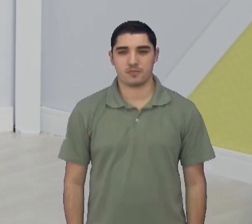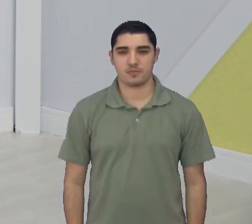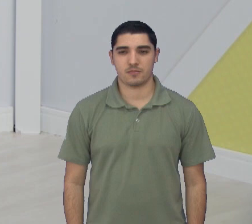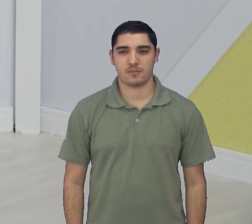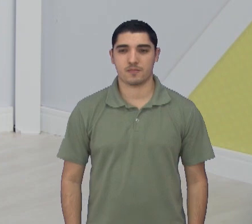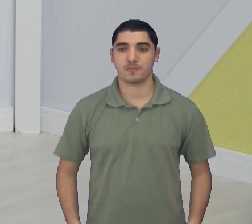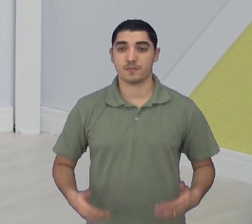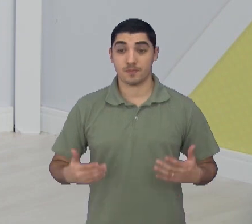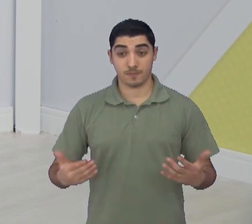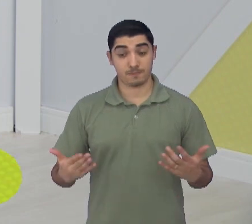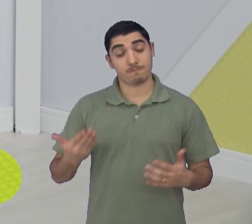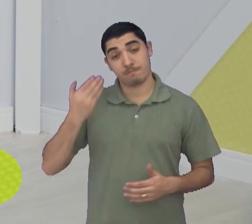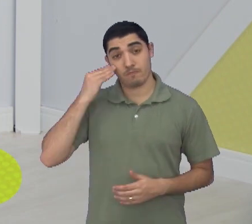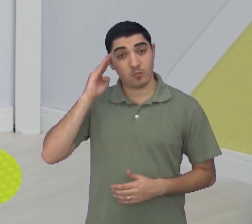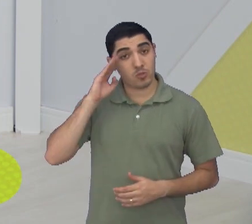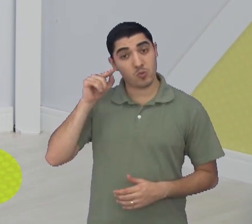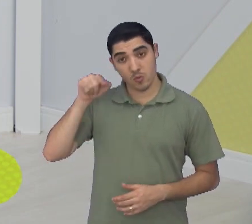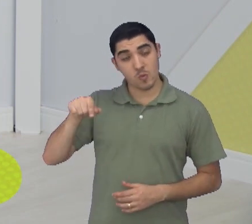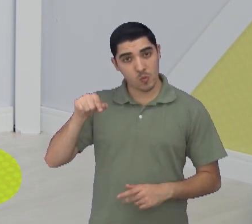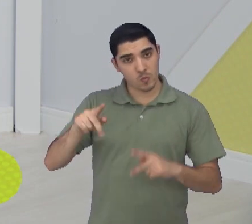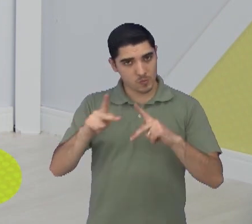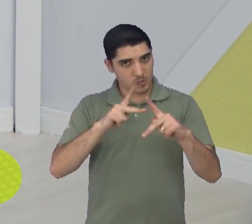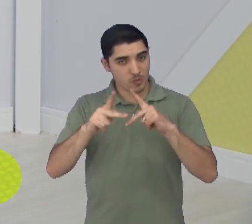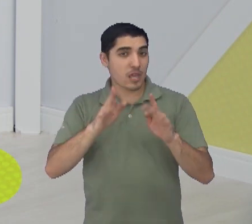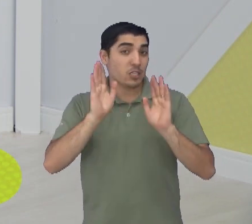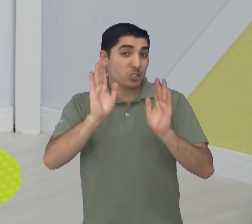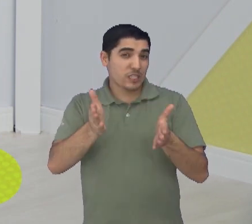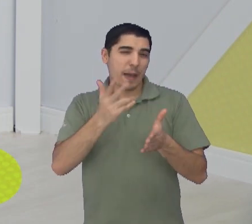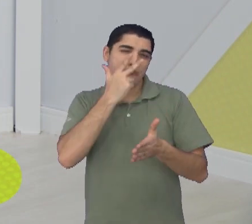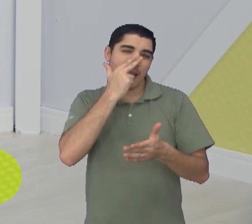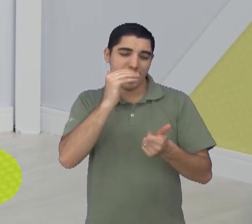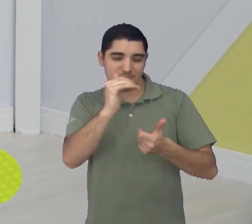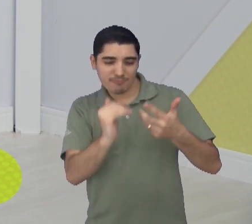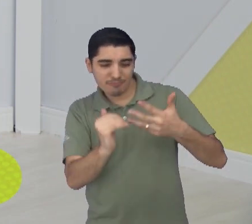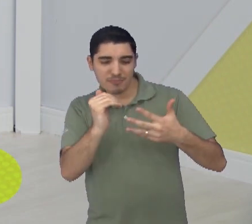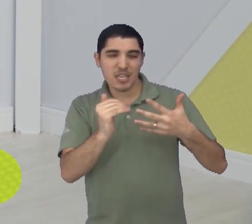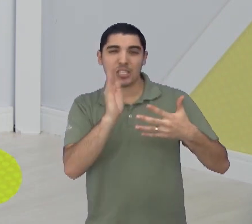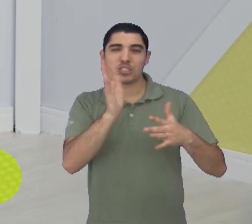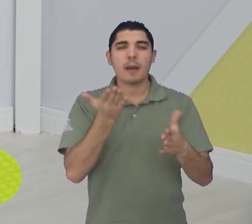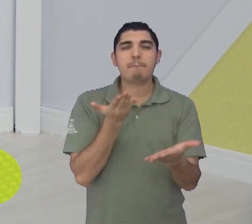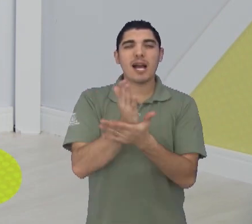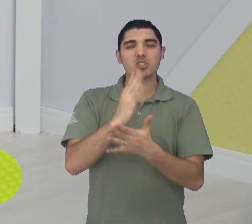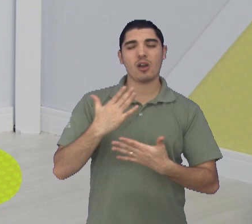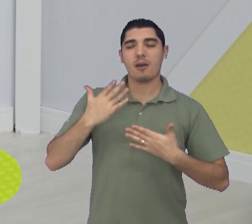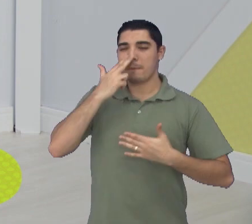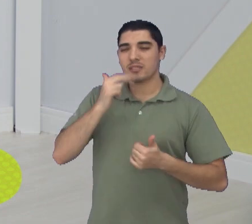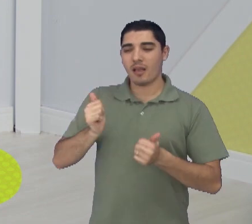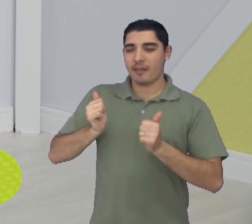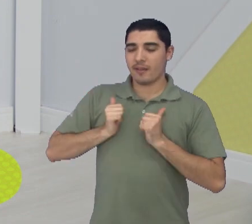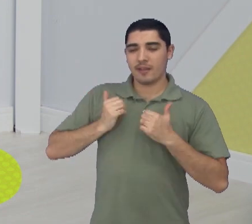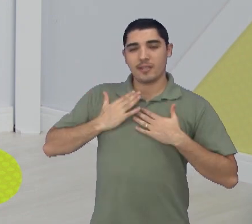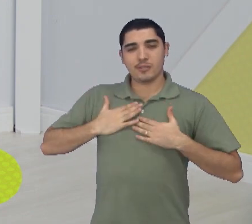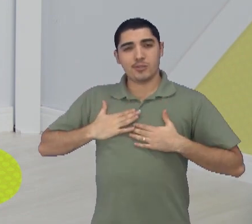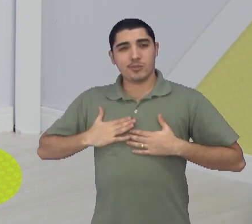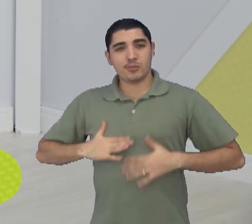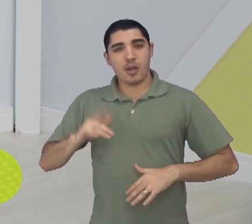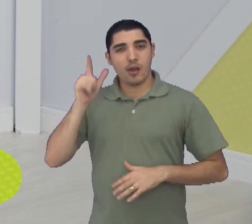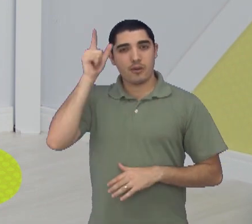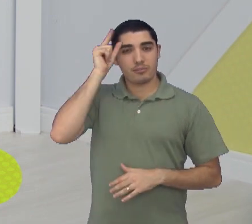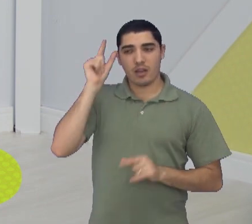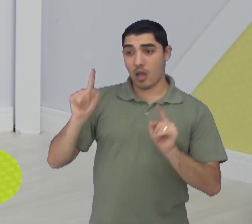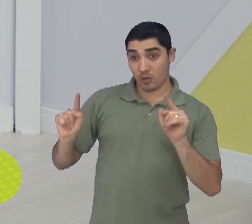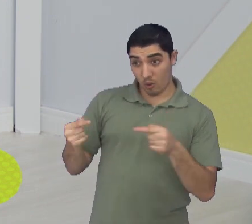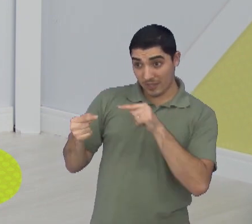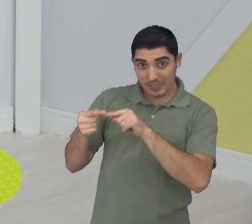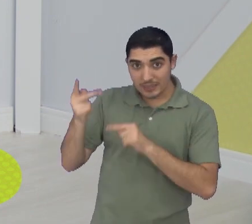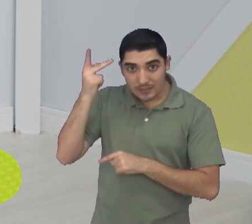Brunão, talvez o fato do São José já estar classificado, talvez o time tenha entrado um pouco mais tranquilo, relaxado e jogar relaxado contra a equipe do